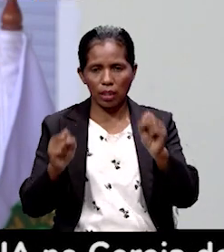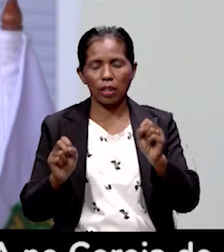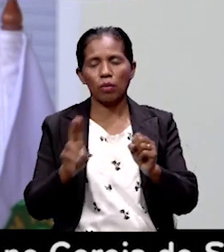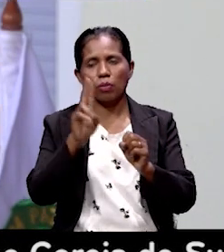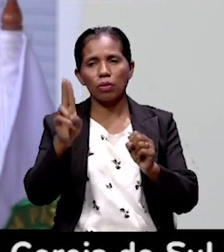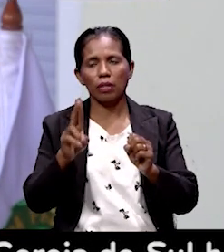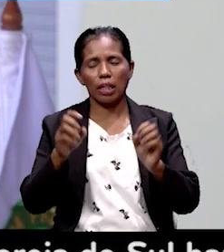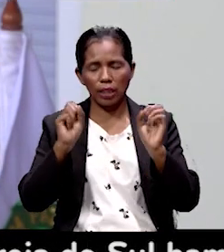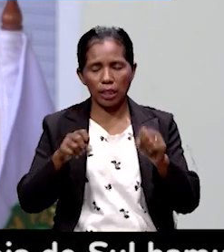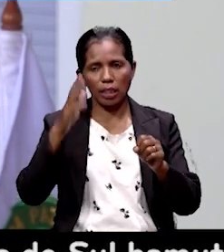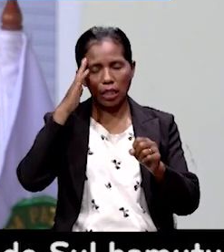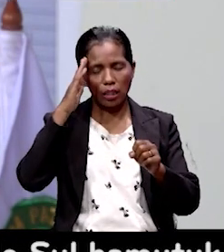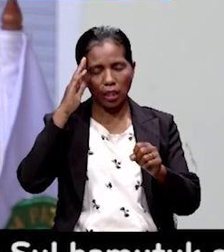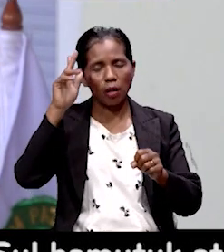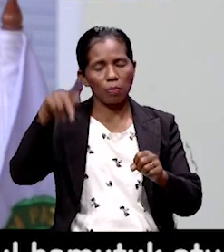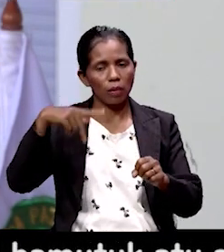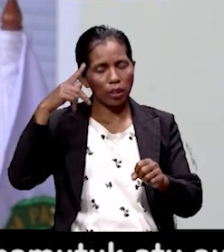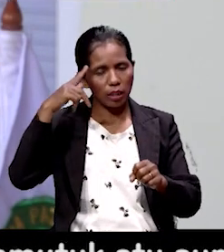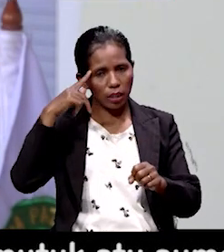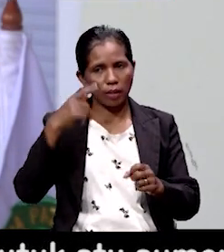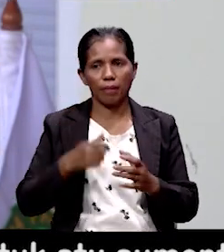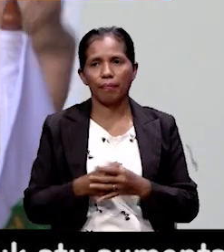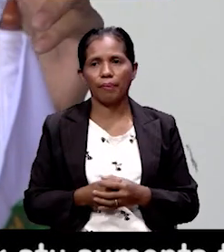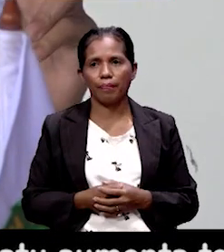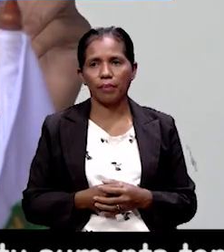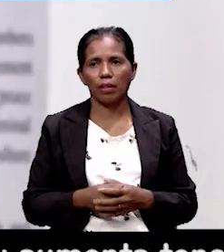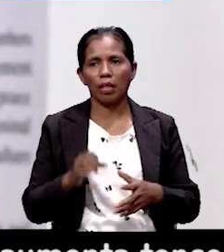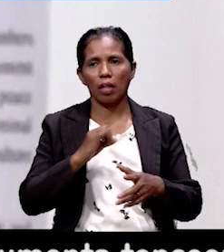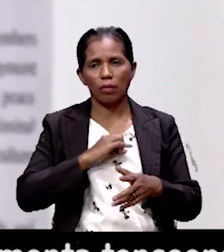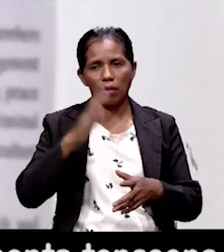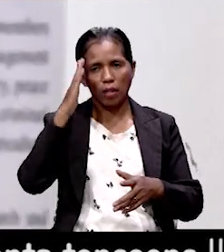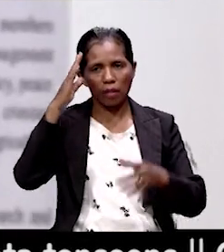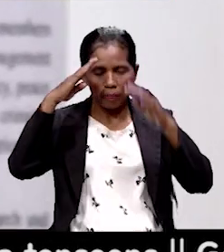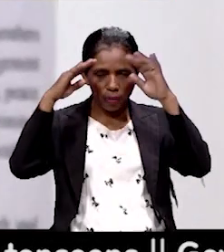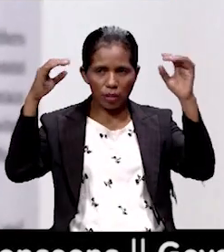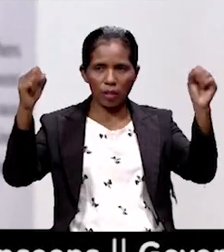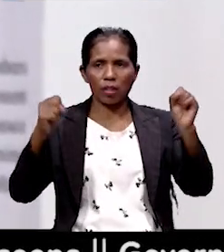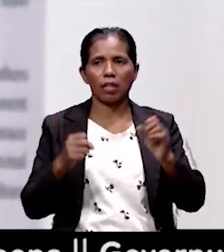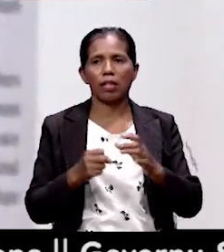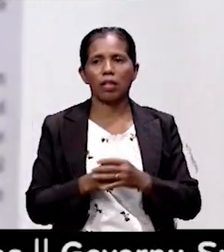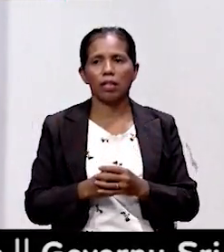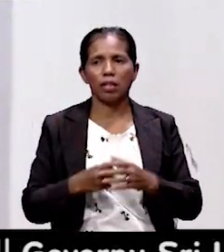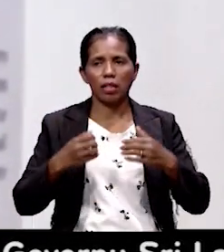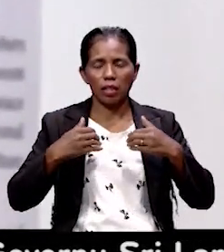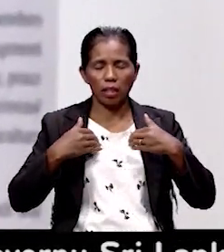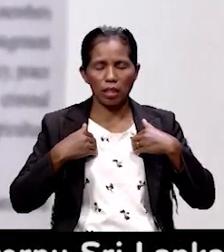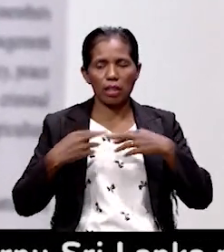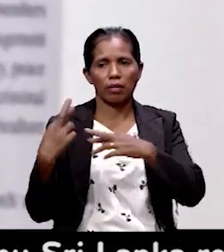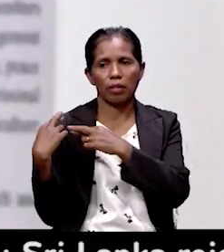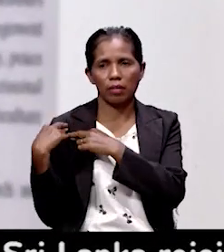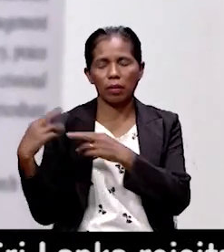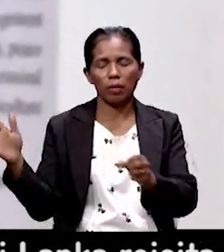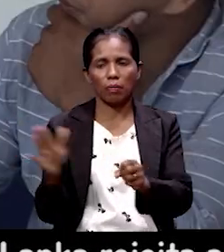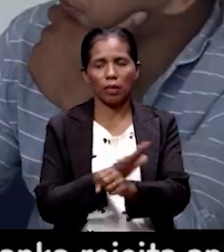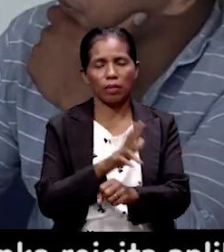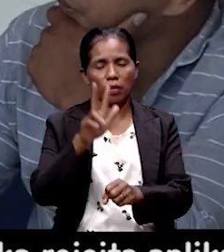ter conhecimento quando a política interna não é externa. A ONU, o Presidente da República, tem a minha responsabilidade de completar o atoro, a ONU,